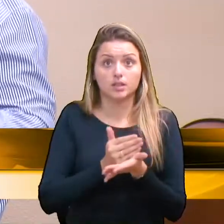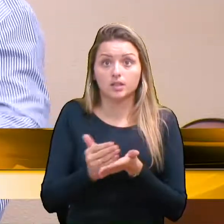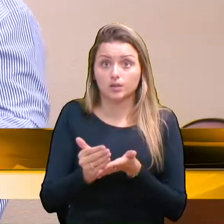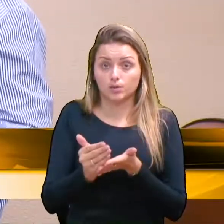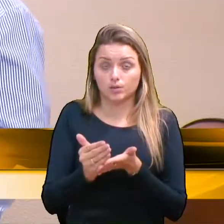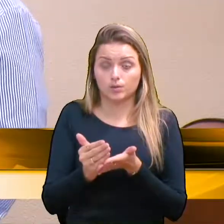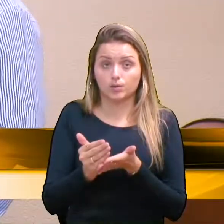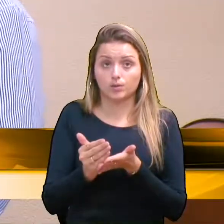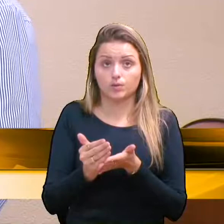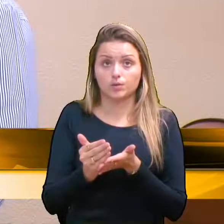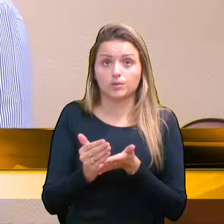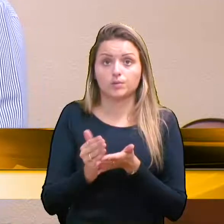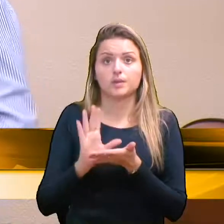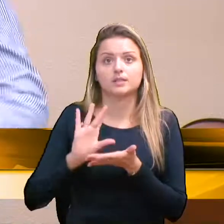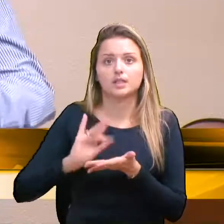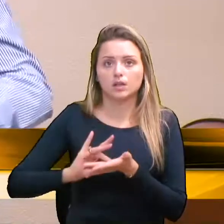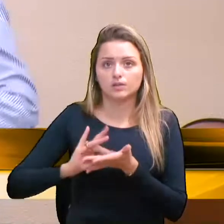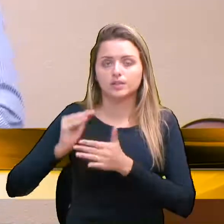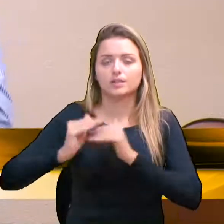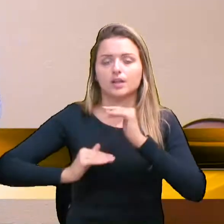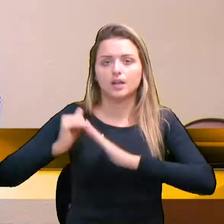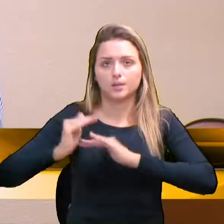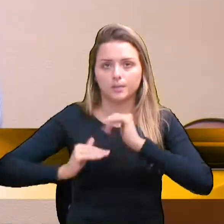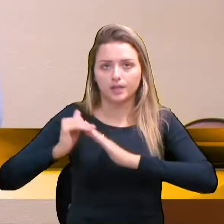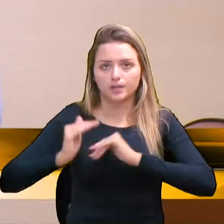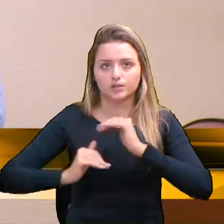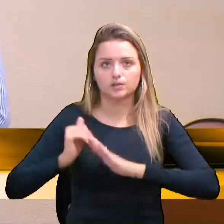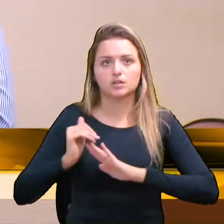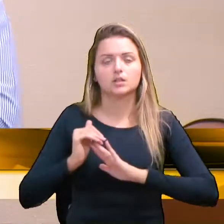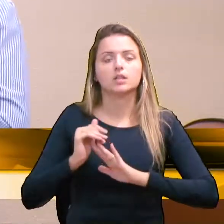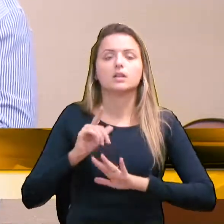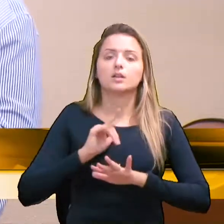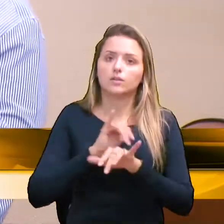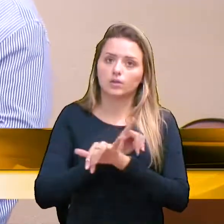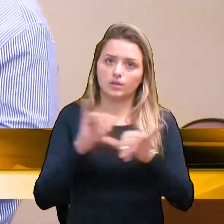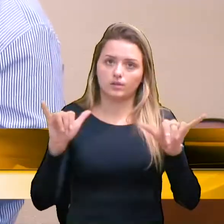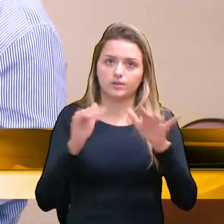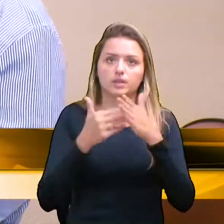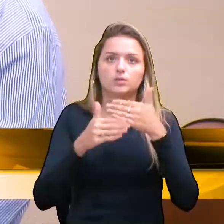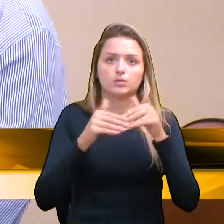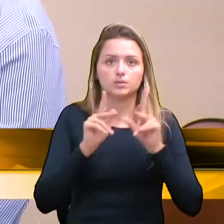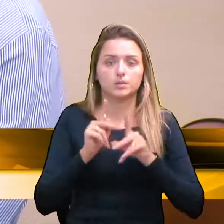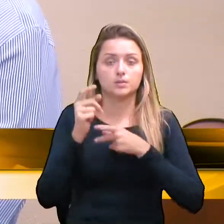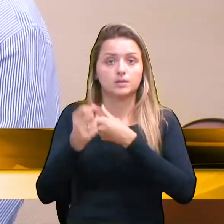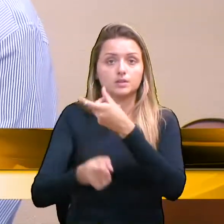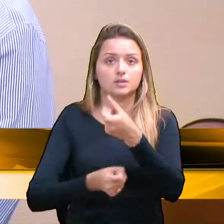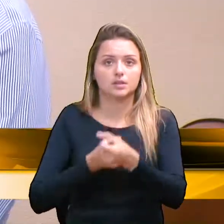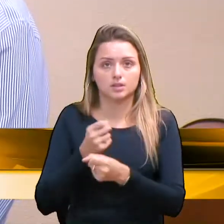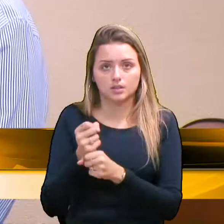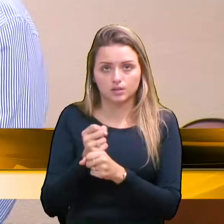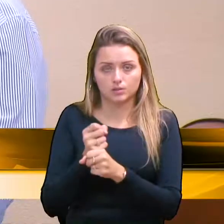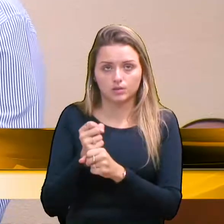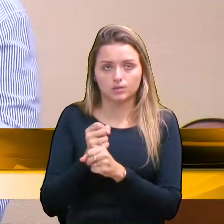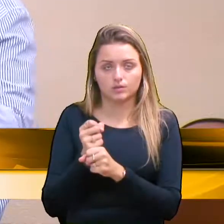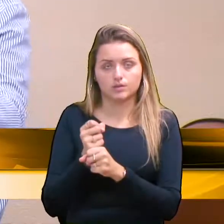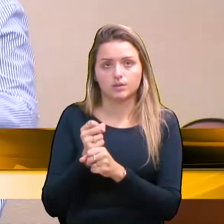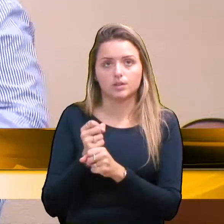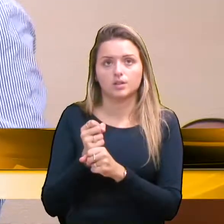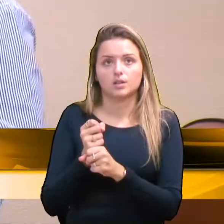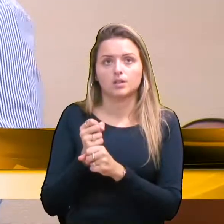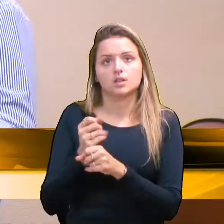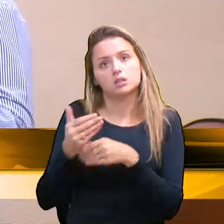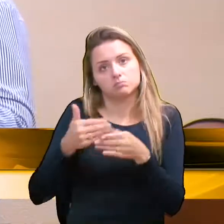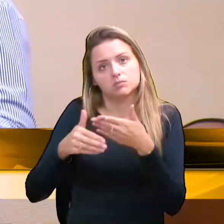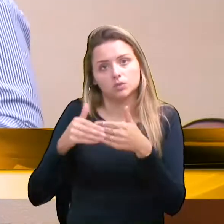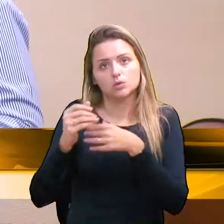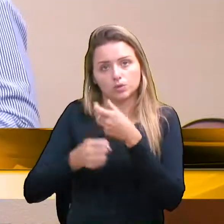fato, na massa, na prática, e foi dito aos moradores que a partir do ano que vem será feito durante o ano que vem.